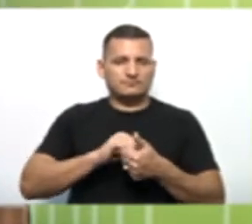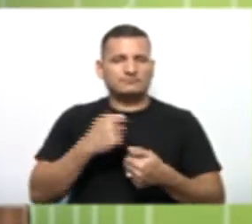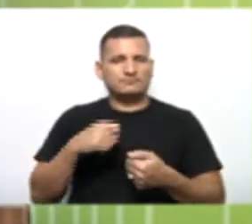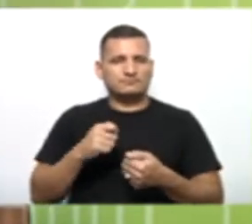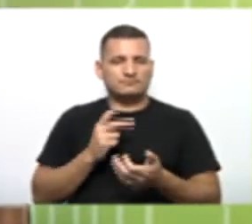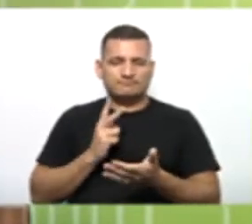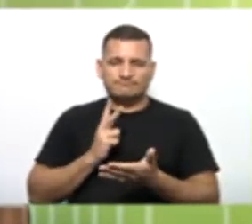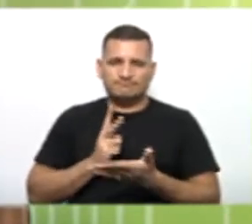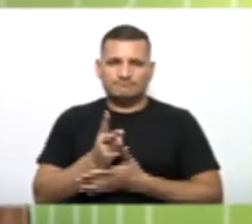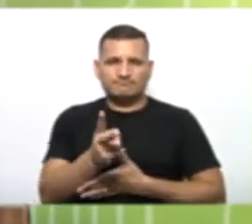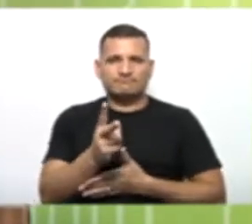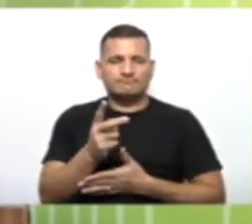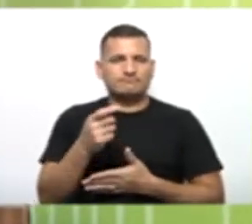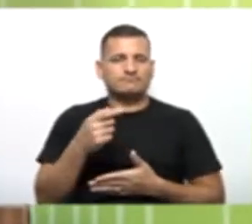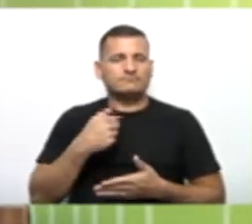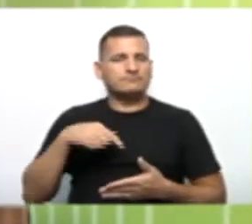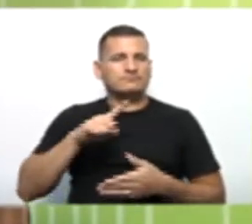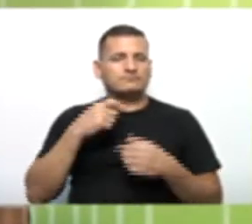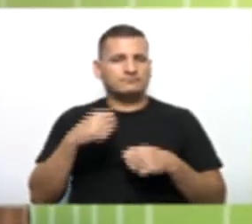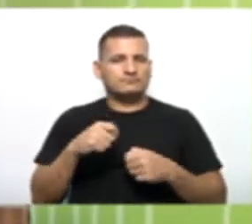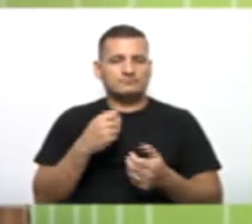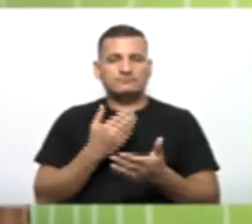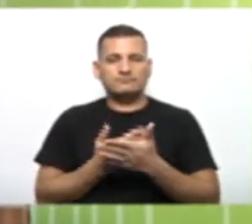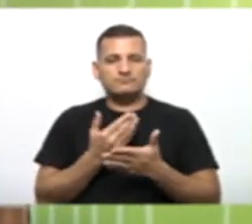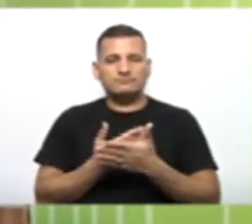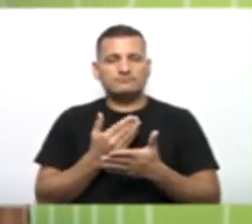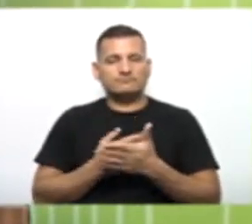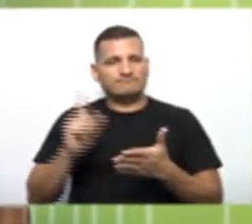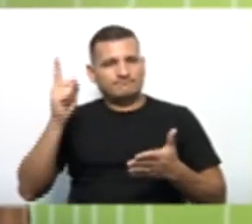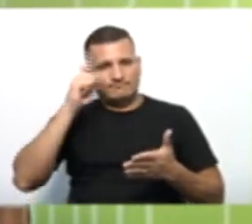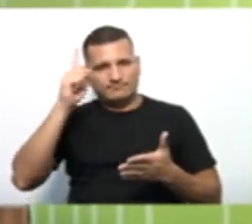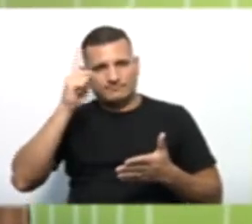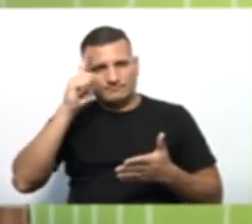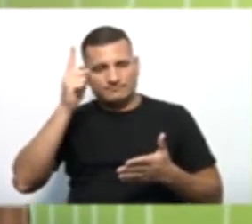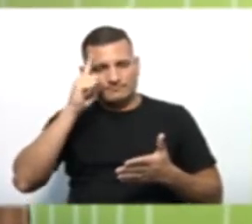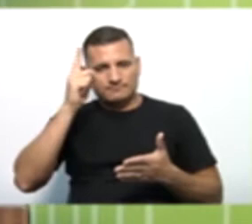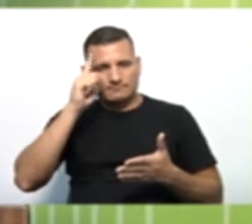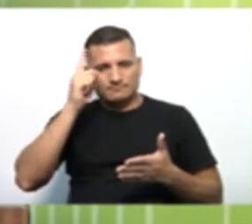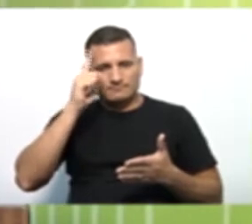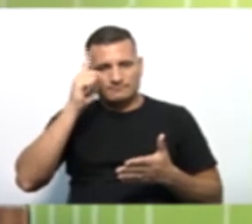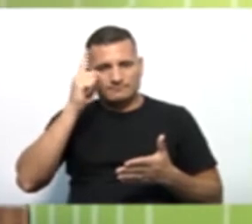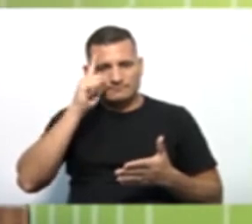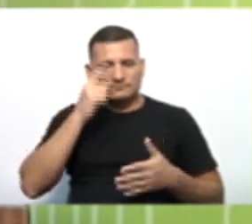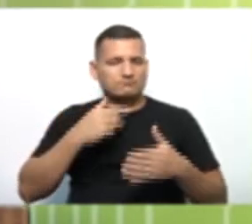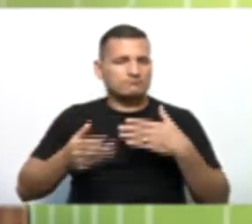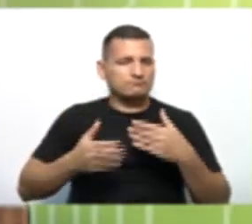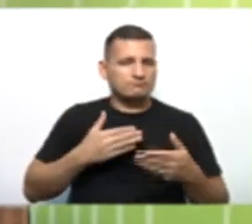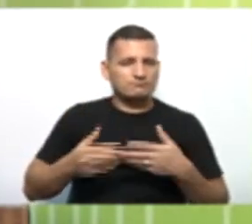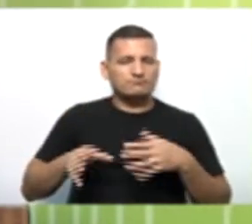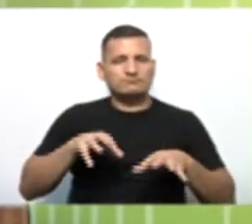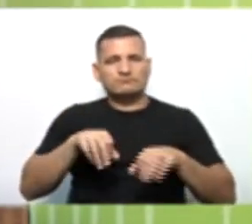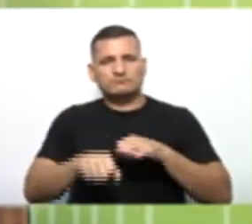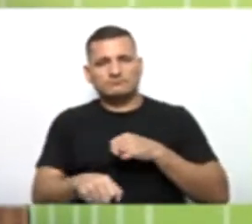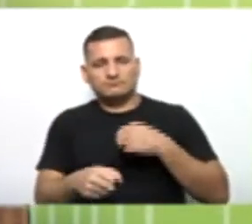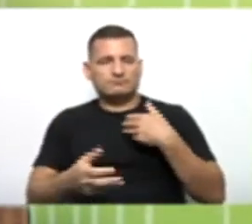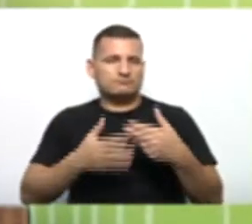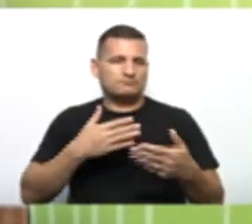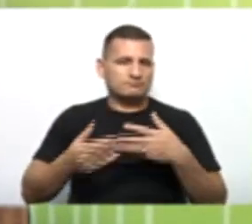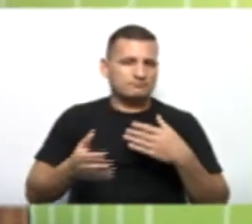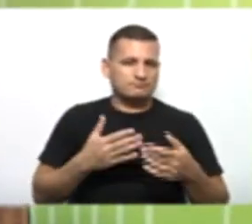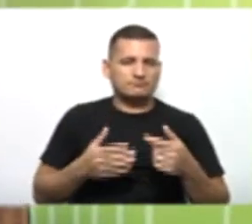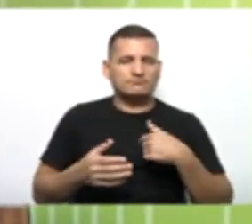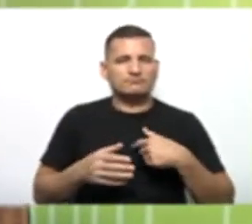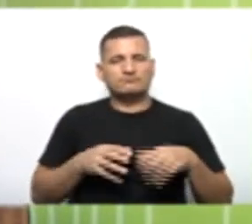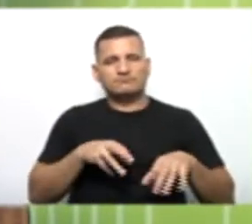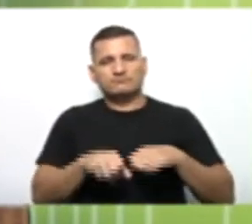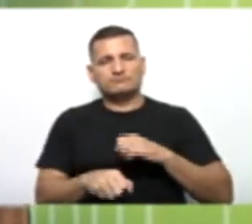permanente nós precisamos estudar todos os dias na independente da nossa formação independente de eu ter me informado